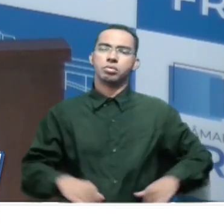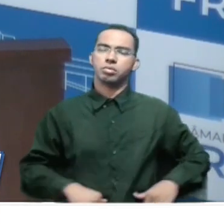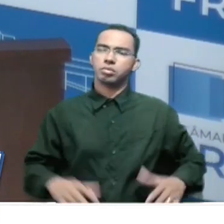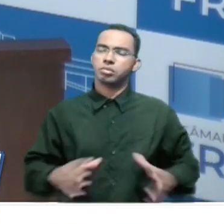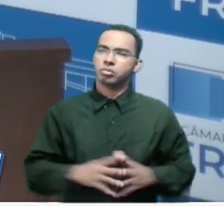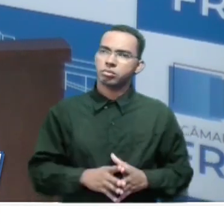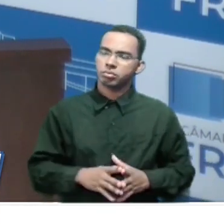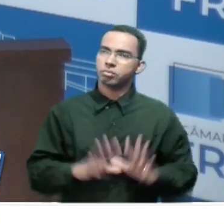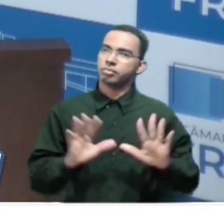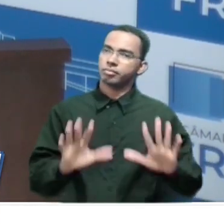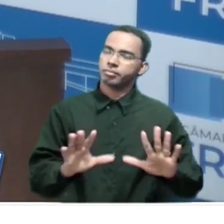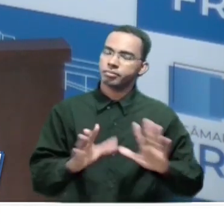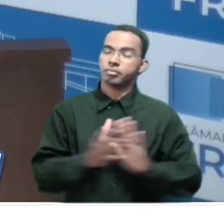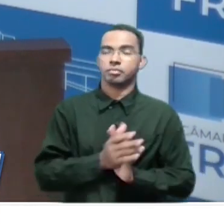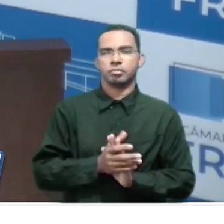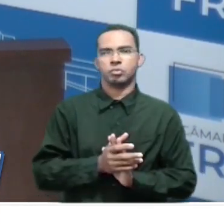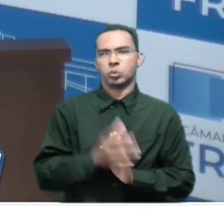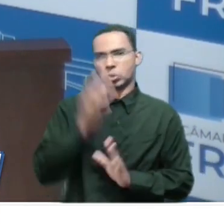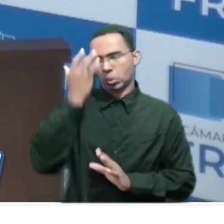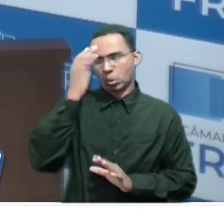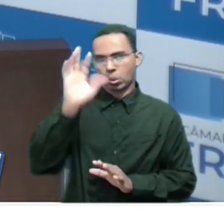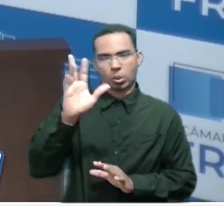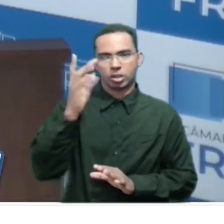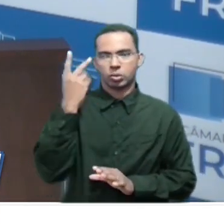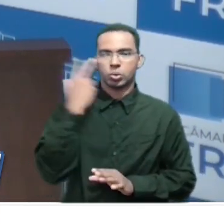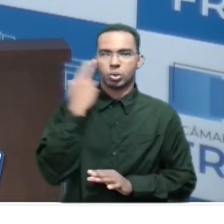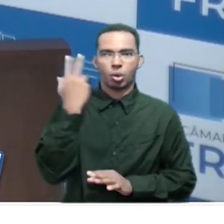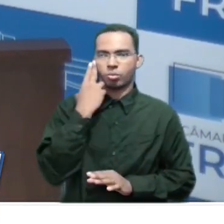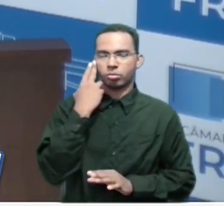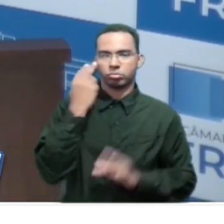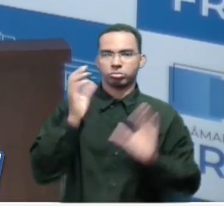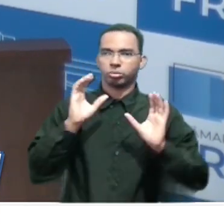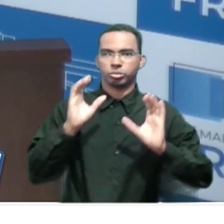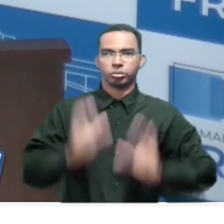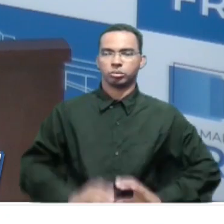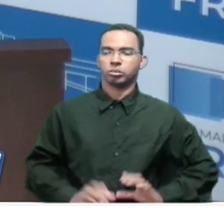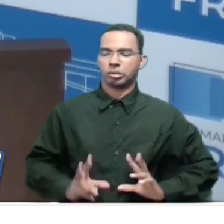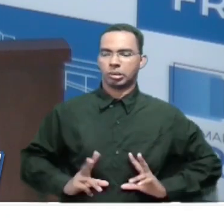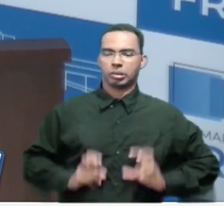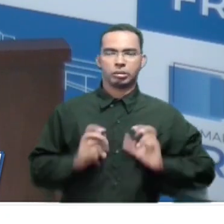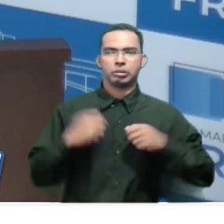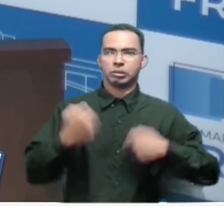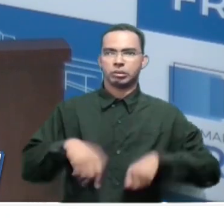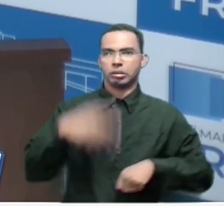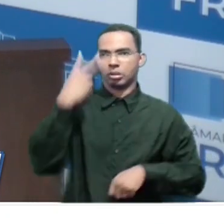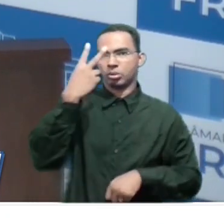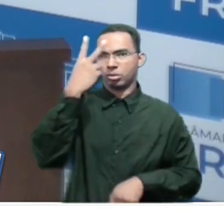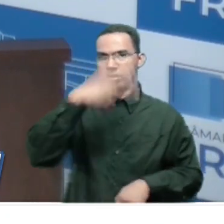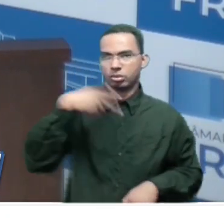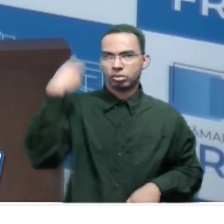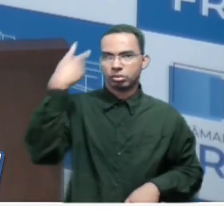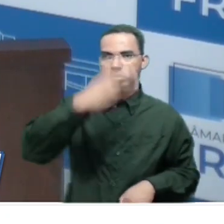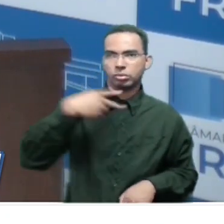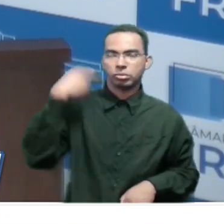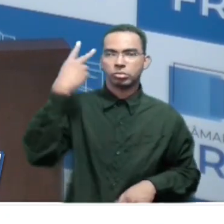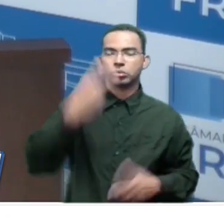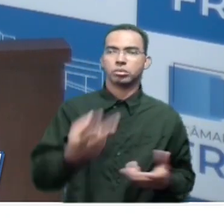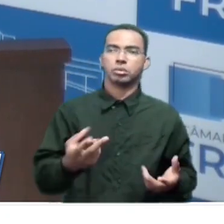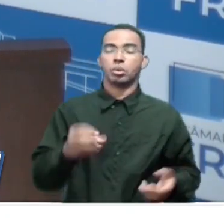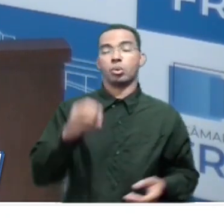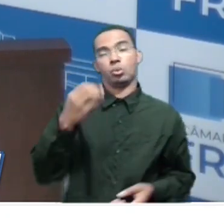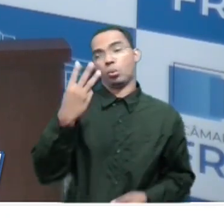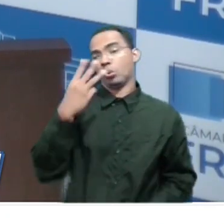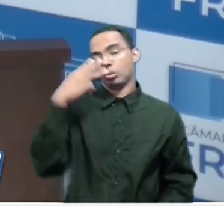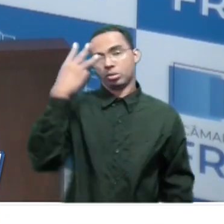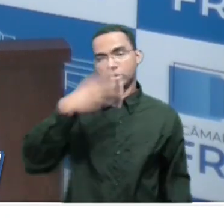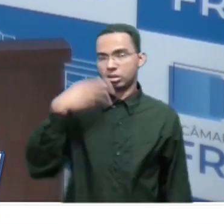Pois bem, eu não acho normal um cidadão com câncer ter que esperar 2 horas, ou 3 horas, ou